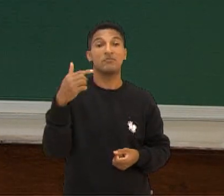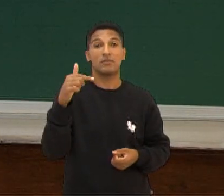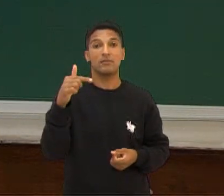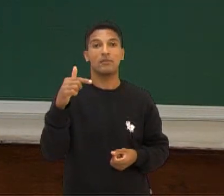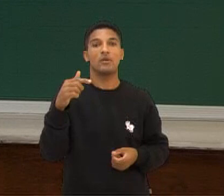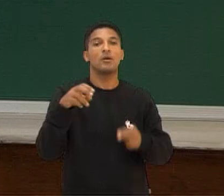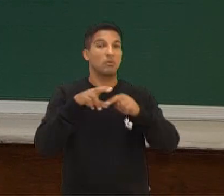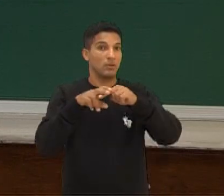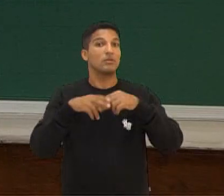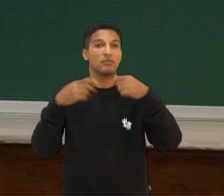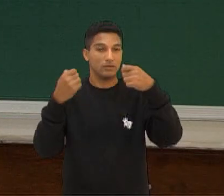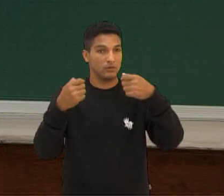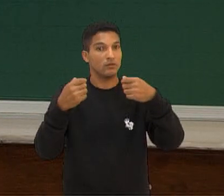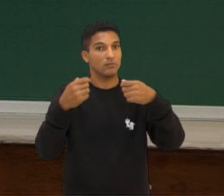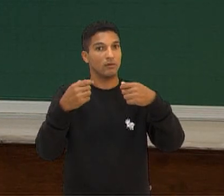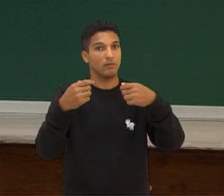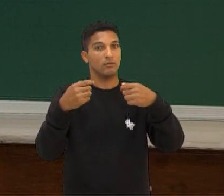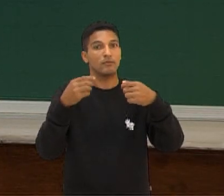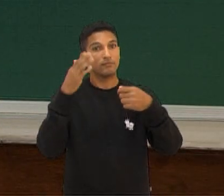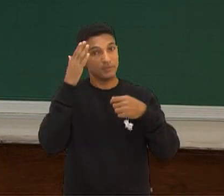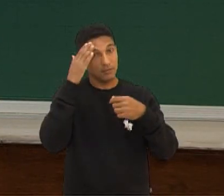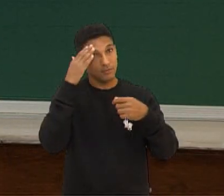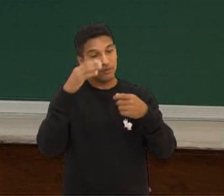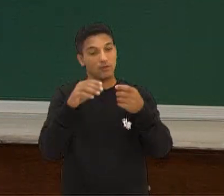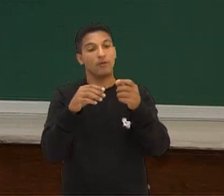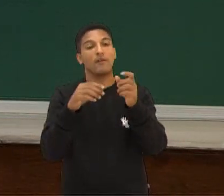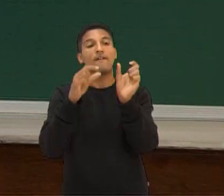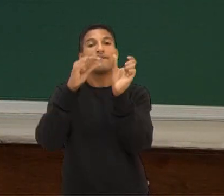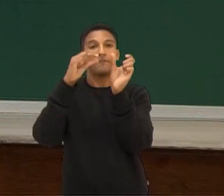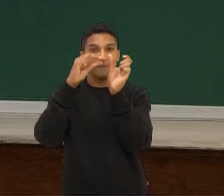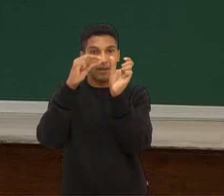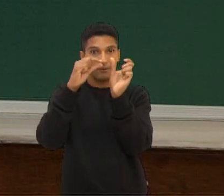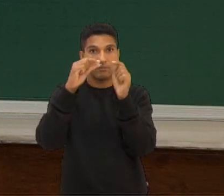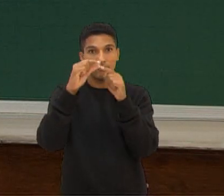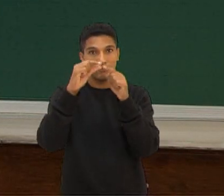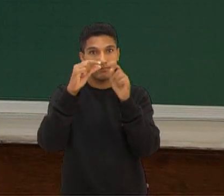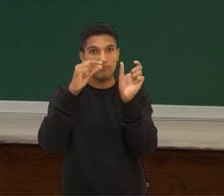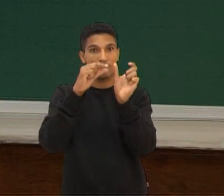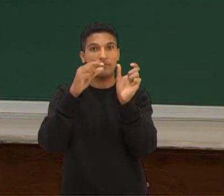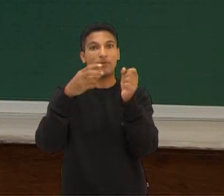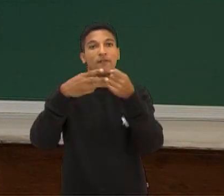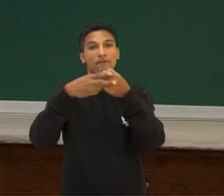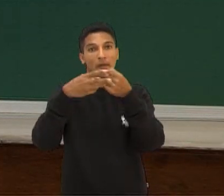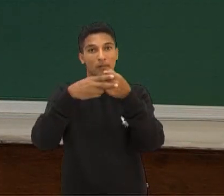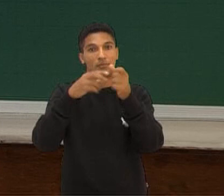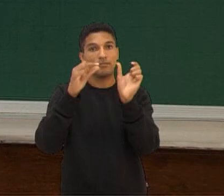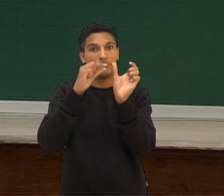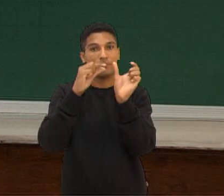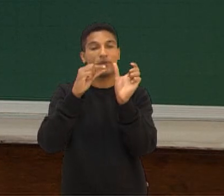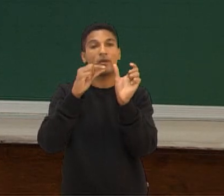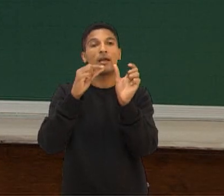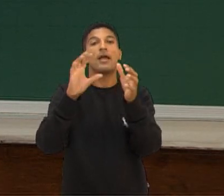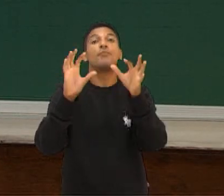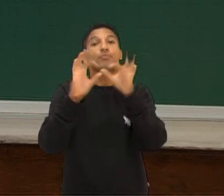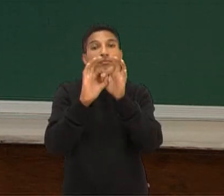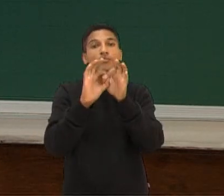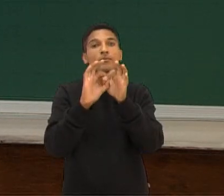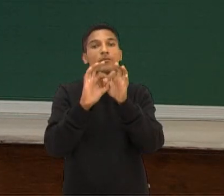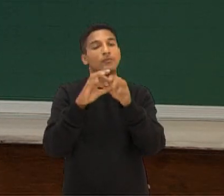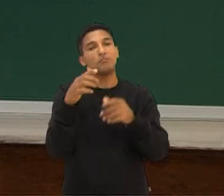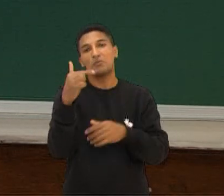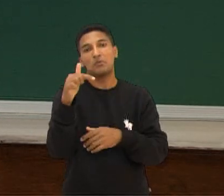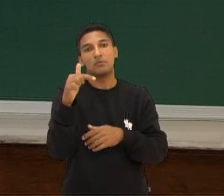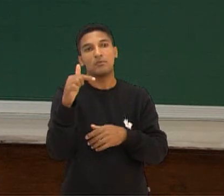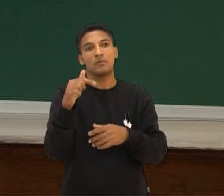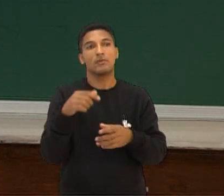anterior, senão vocês acabam se perdendo. Se eu olhar só o de que, com que, e assim sucessivamente, eu posso